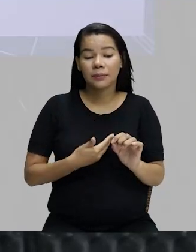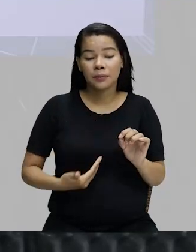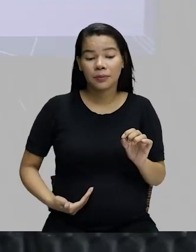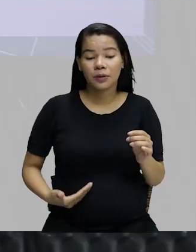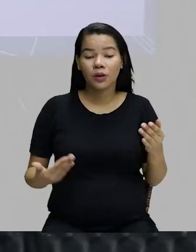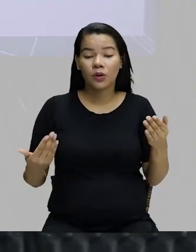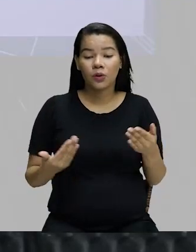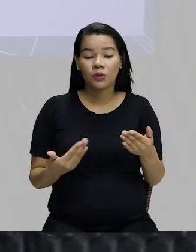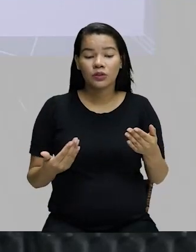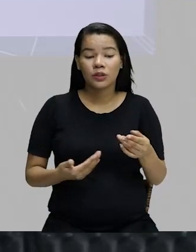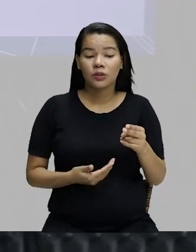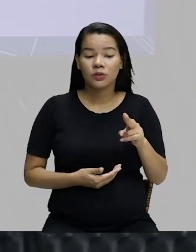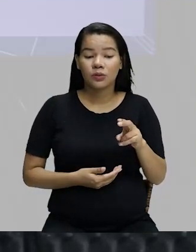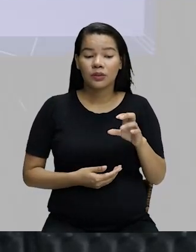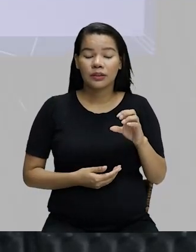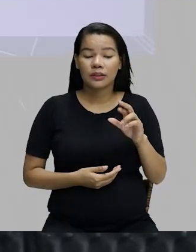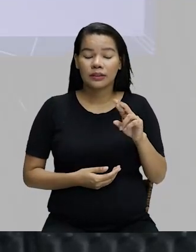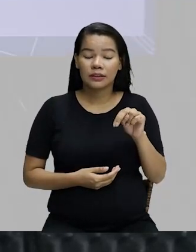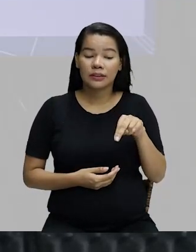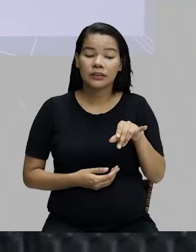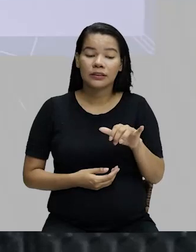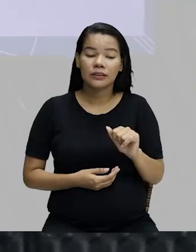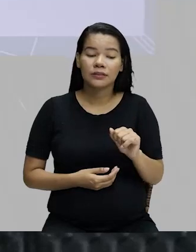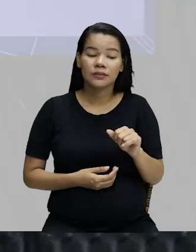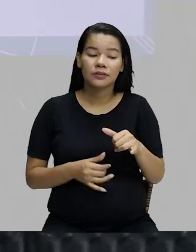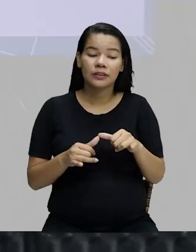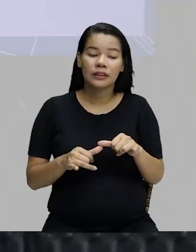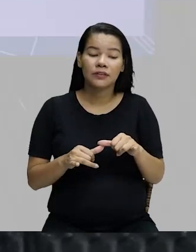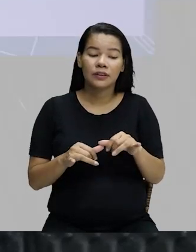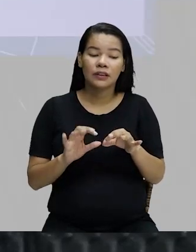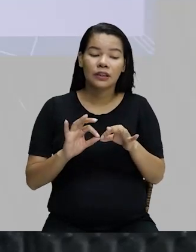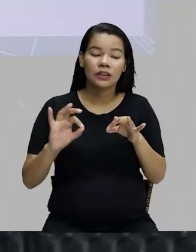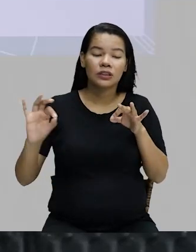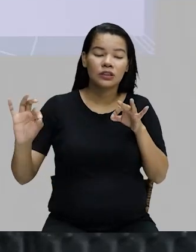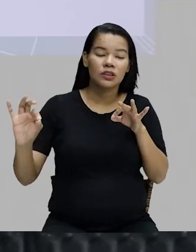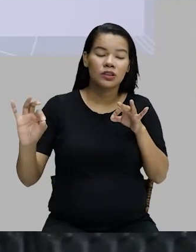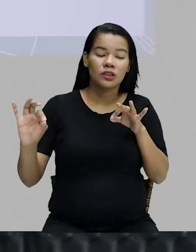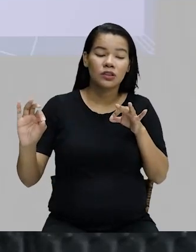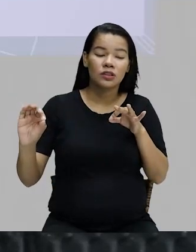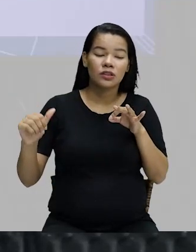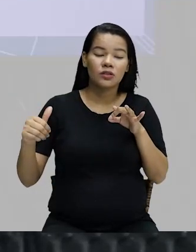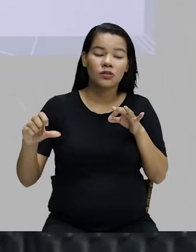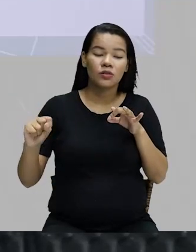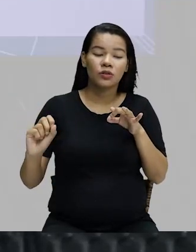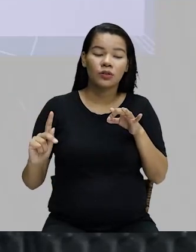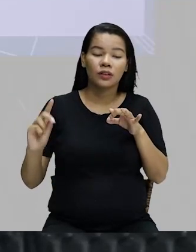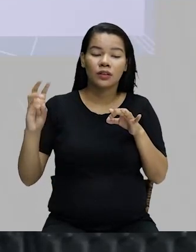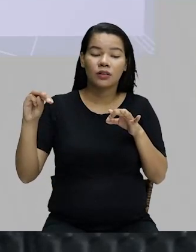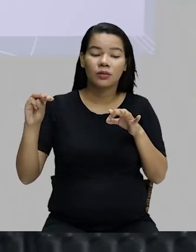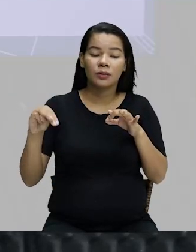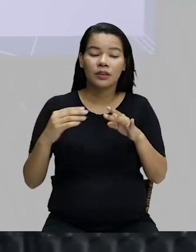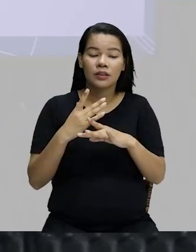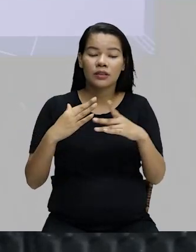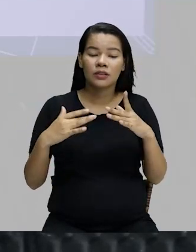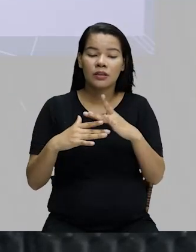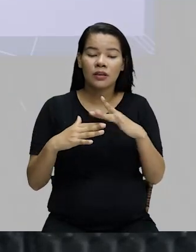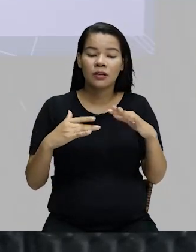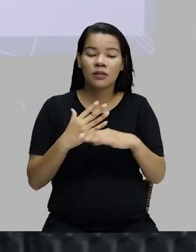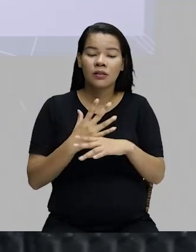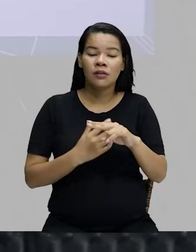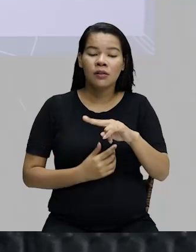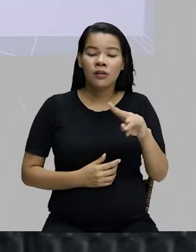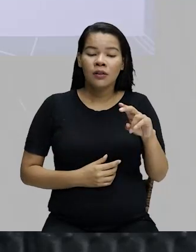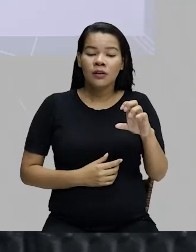Esse reator, essa usina, ficava a 18 quilômetros da cidade de Chernobyl,